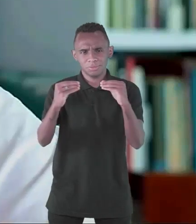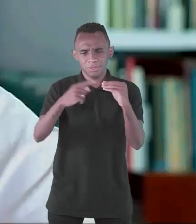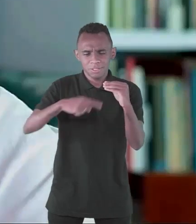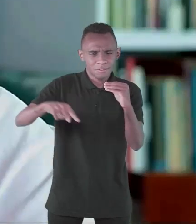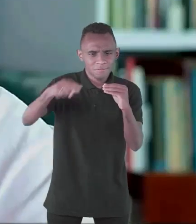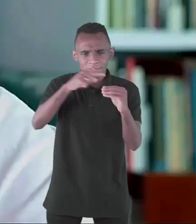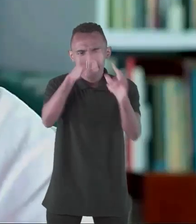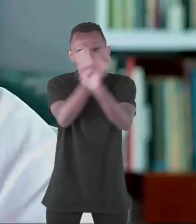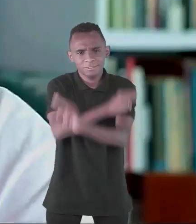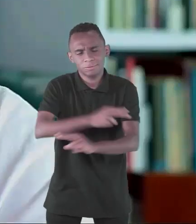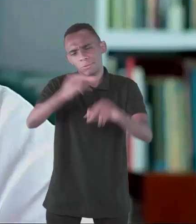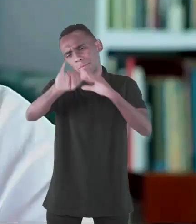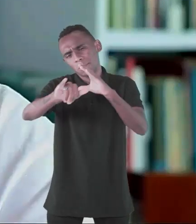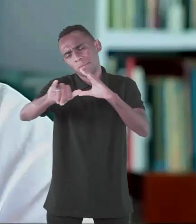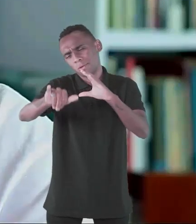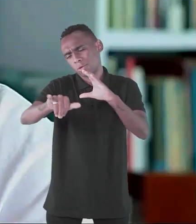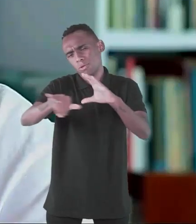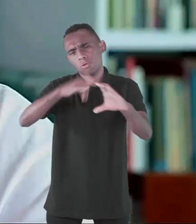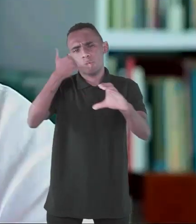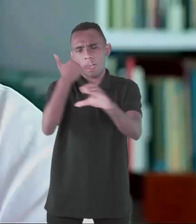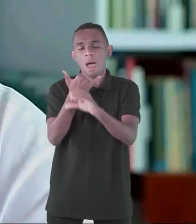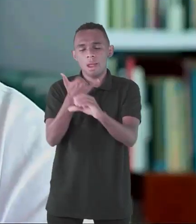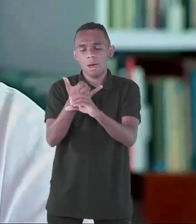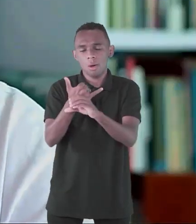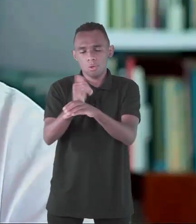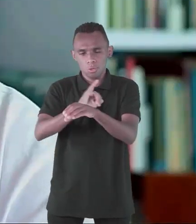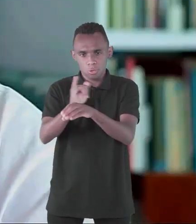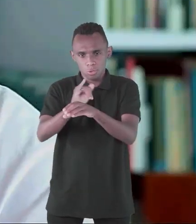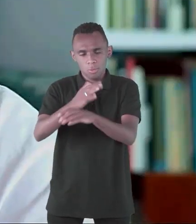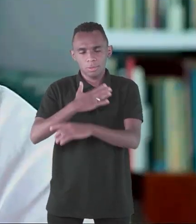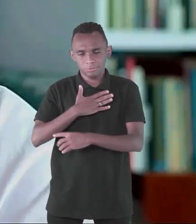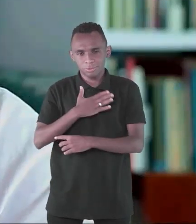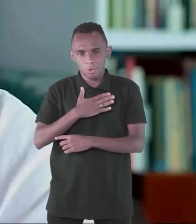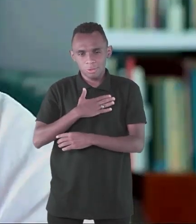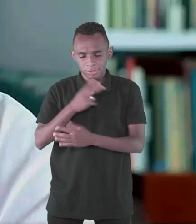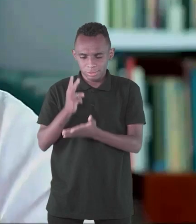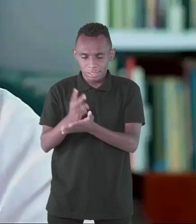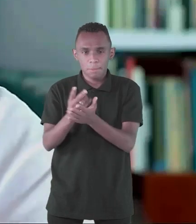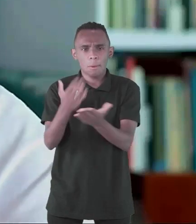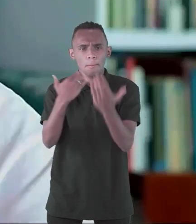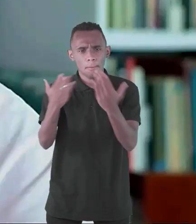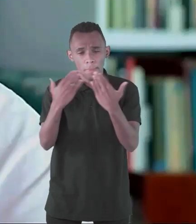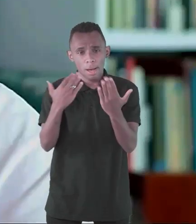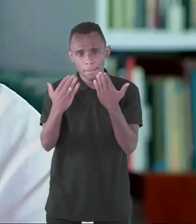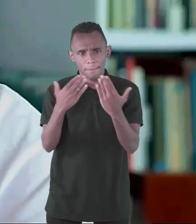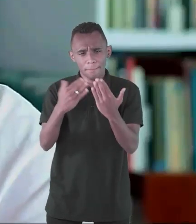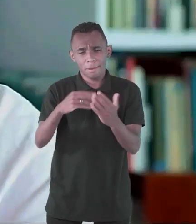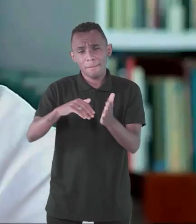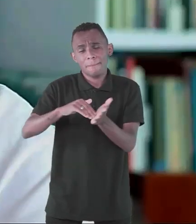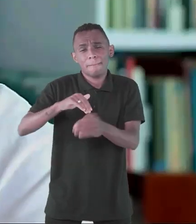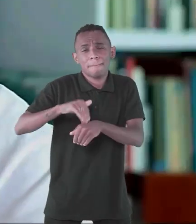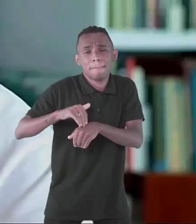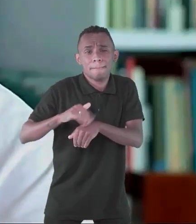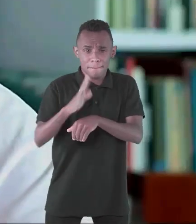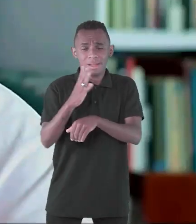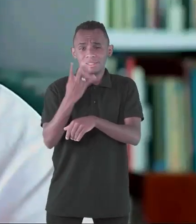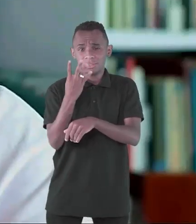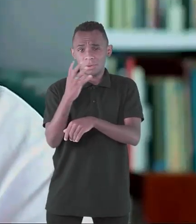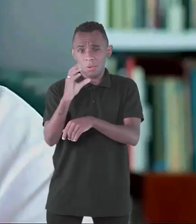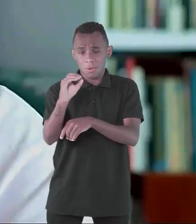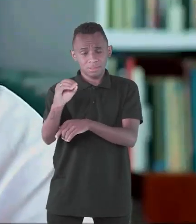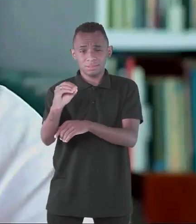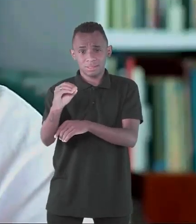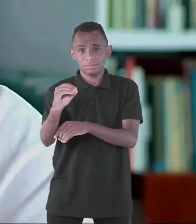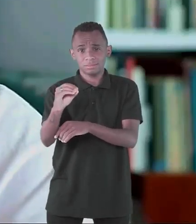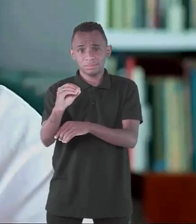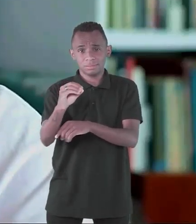e entrevistadora Patrícia Palumbo, uma mulher branca de cabelos escuros e curtos. Patrícia usa